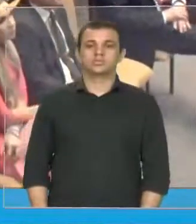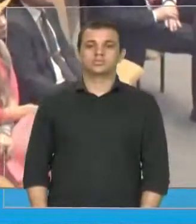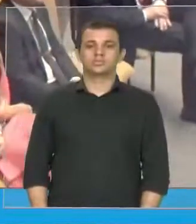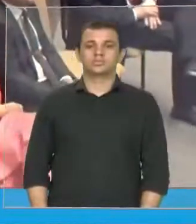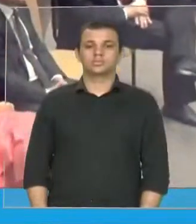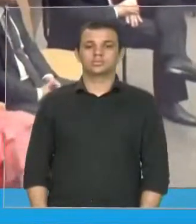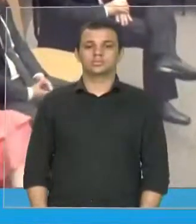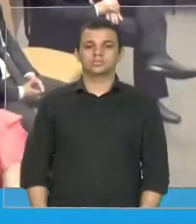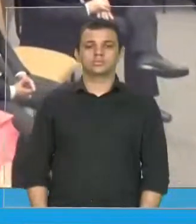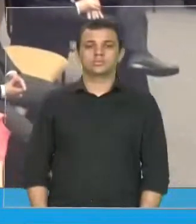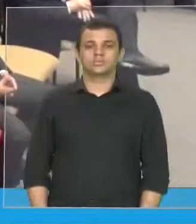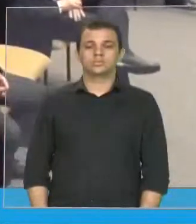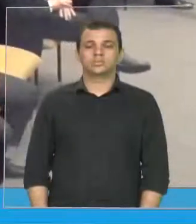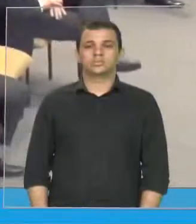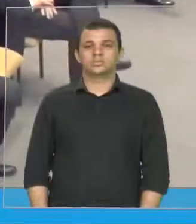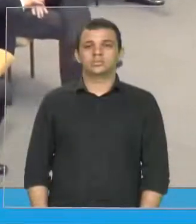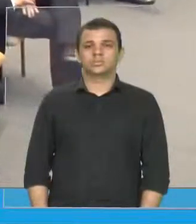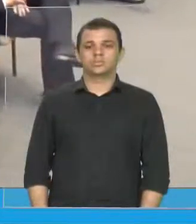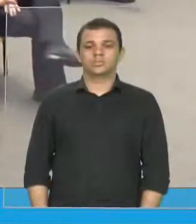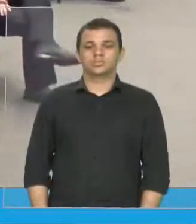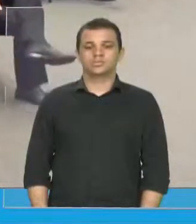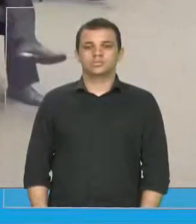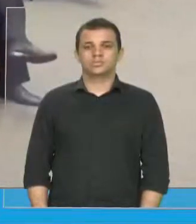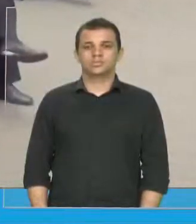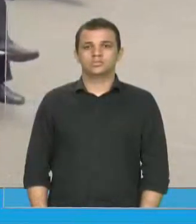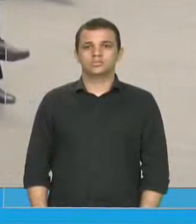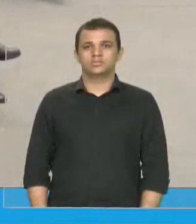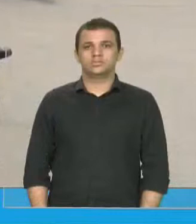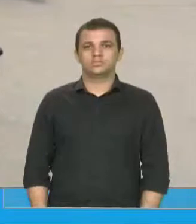de grande satisfação